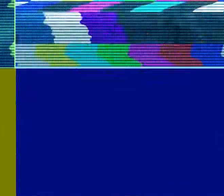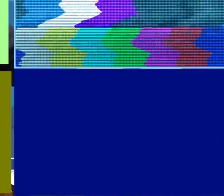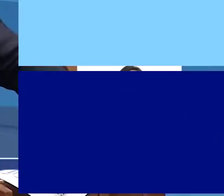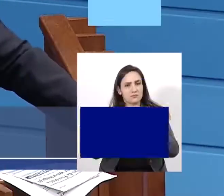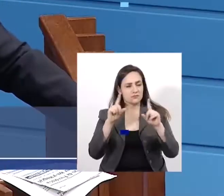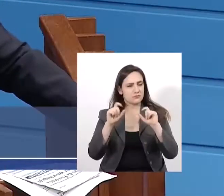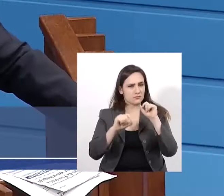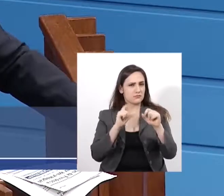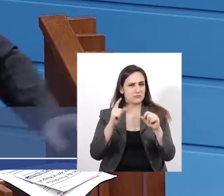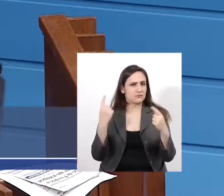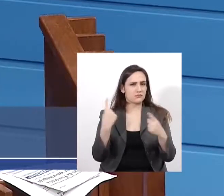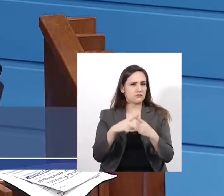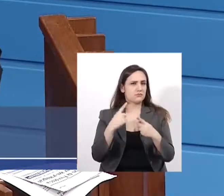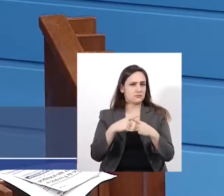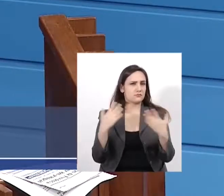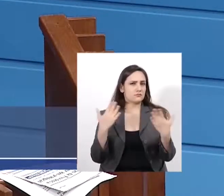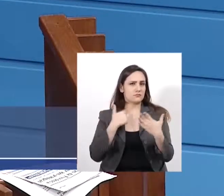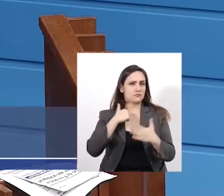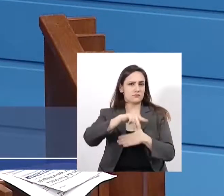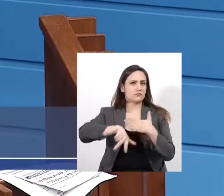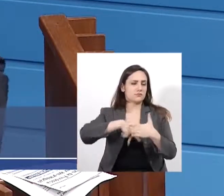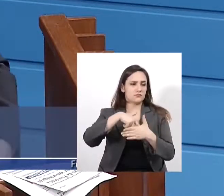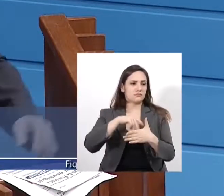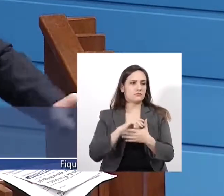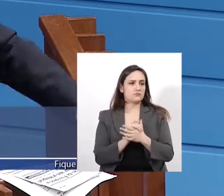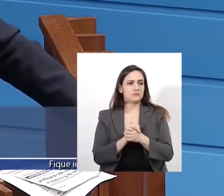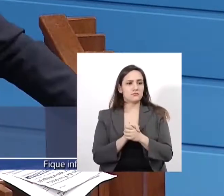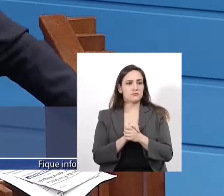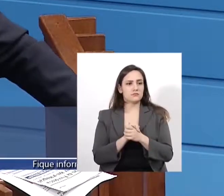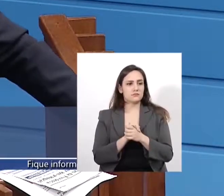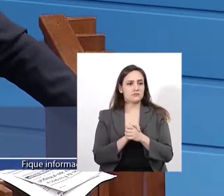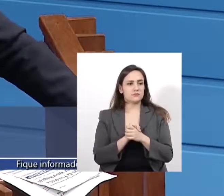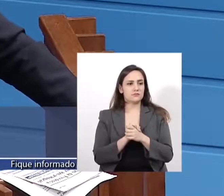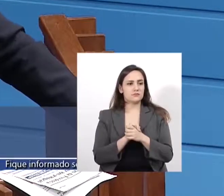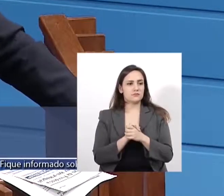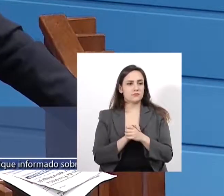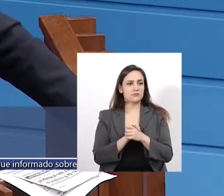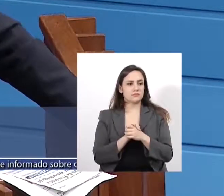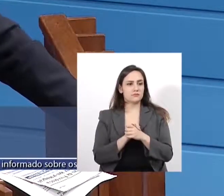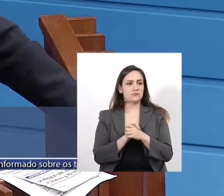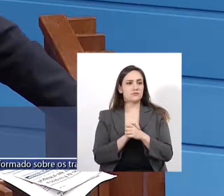federal. O que me traz à tribuna nesta sessão é